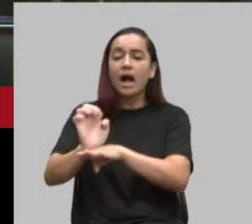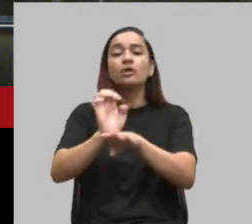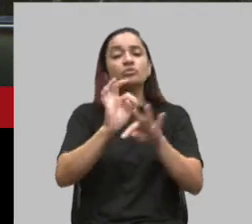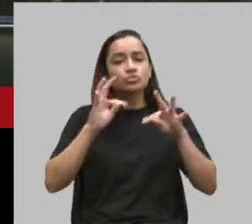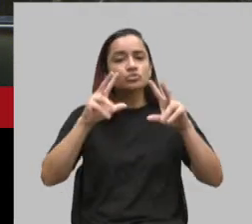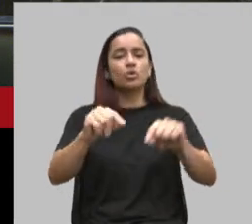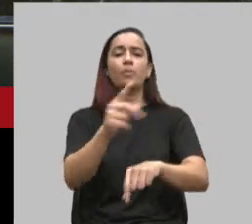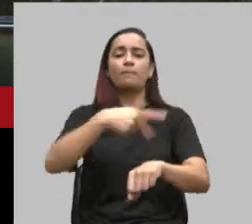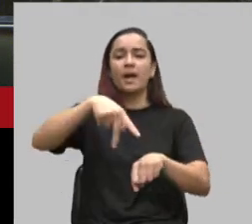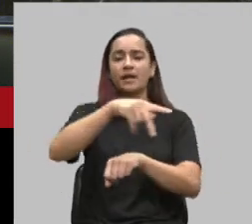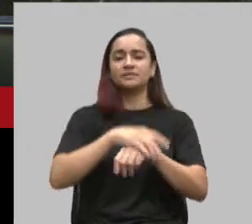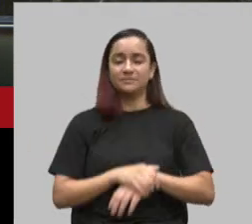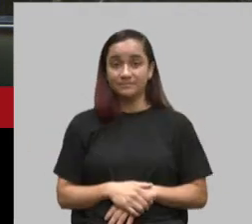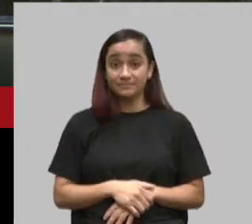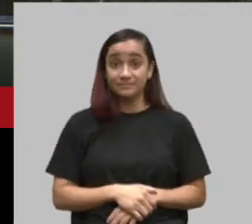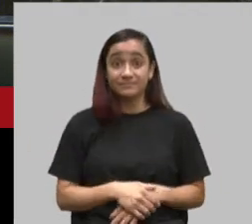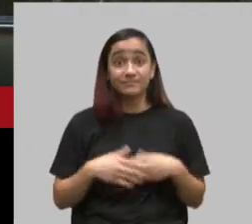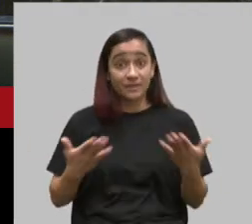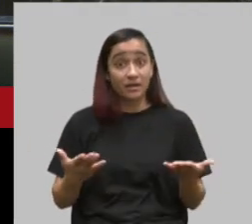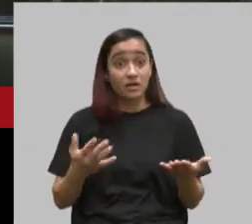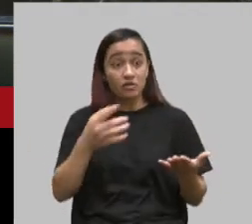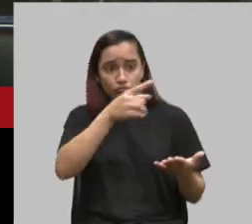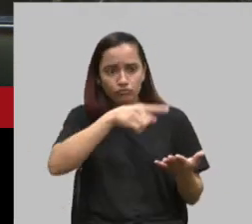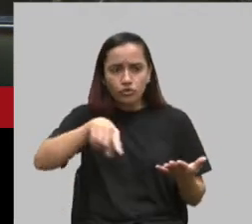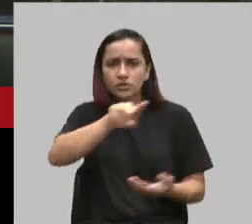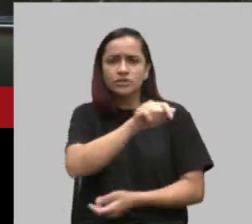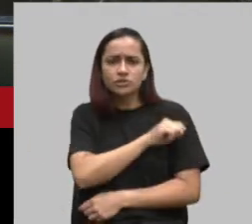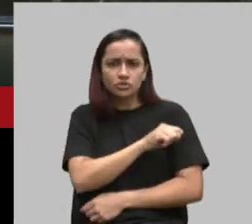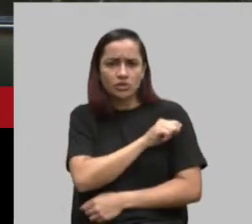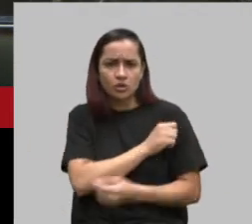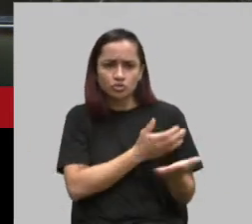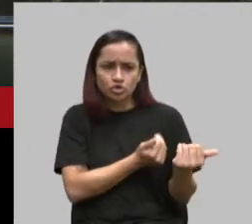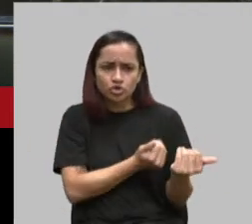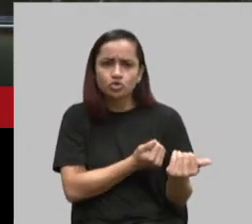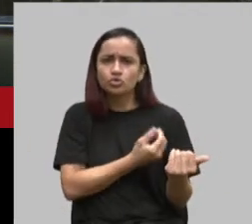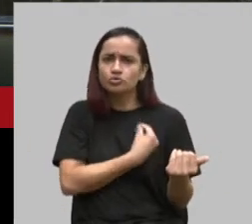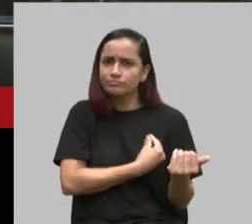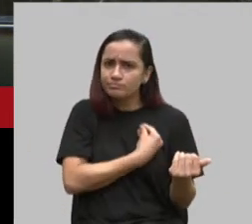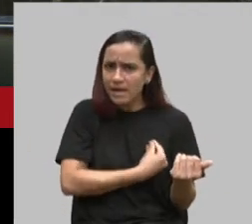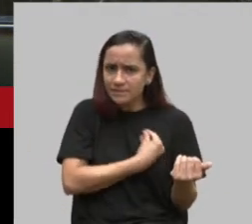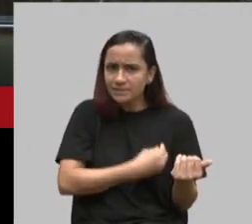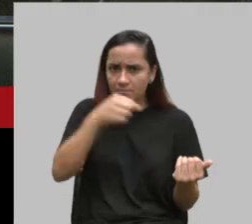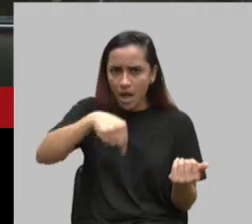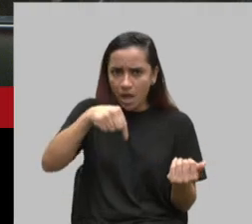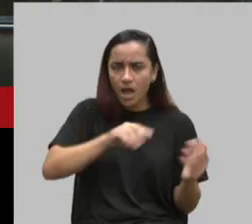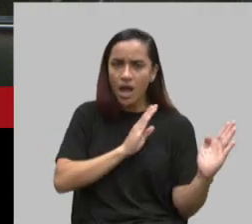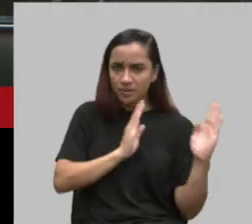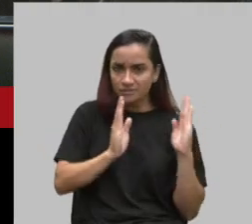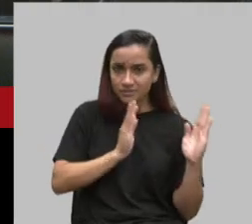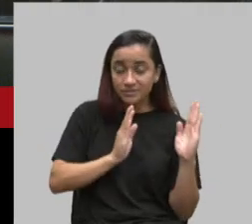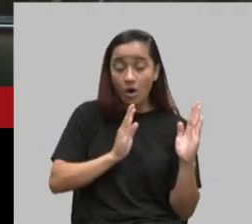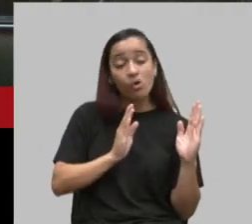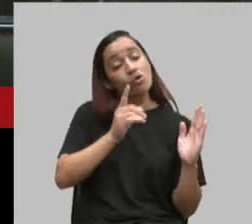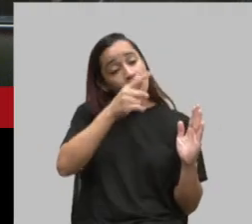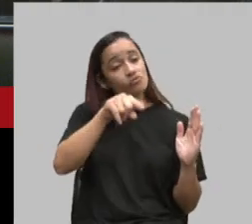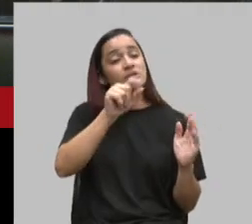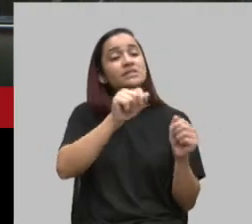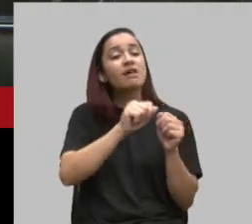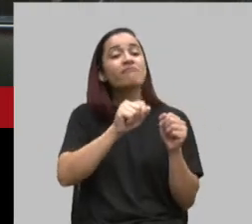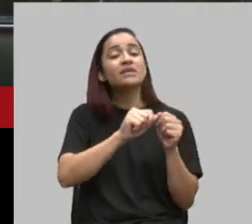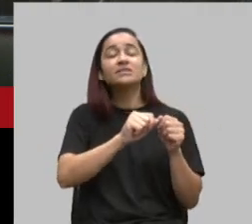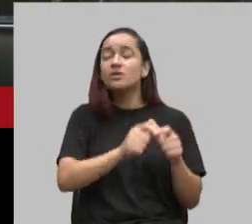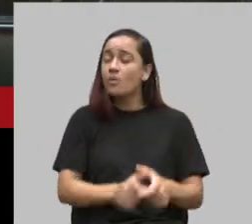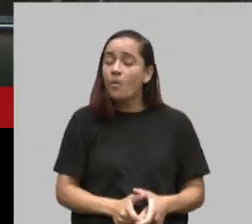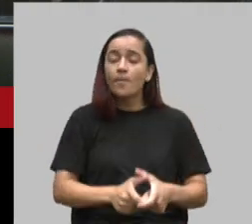Afinal vocês estudantes que participam desta edição estão fazendo parte do maior e mais